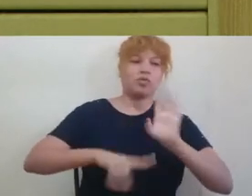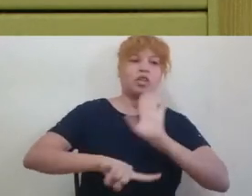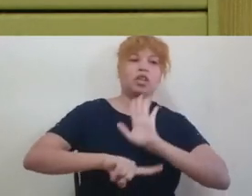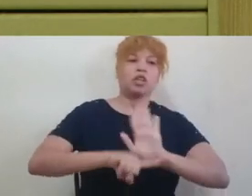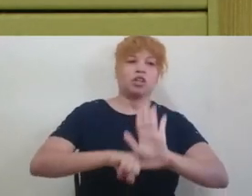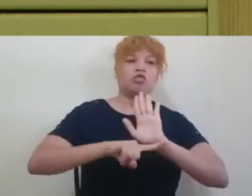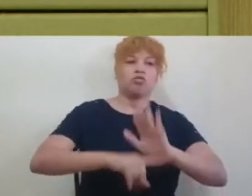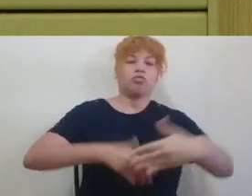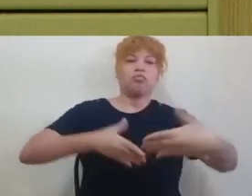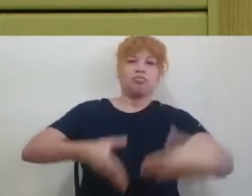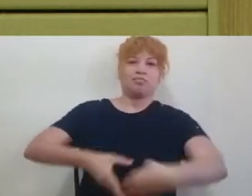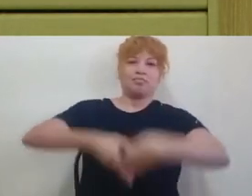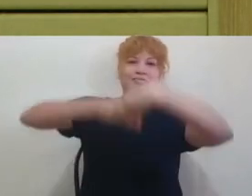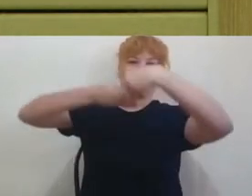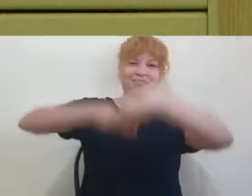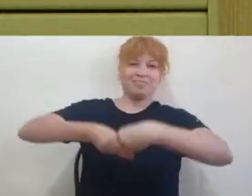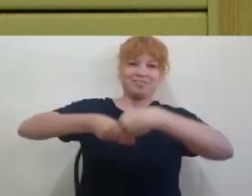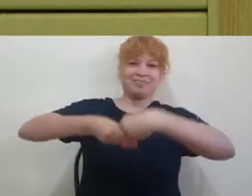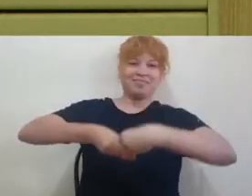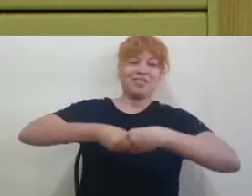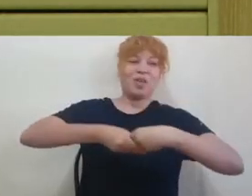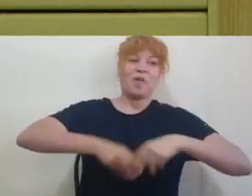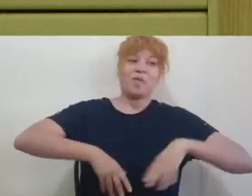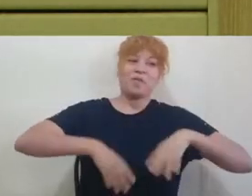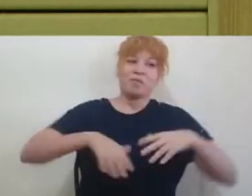Josés, Felicianos,